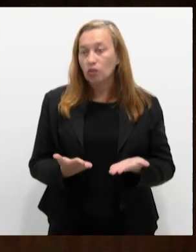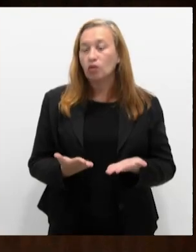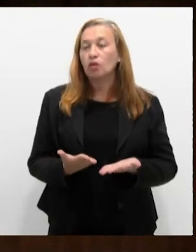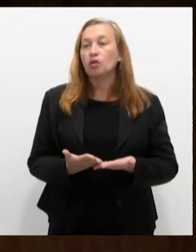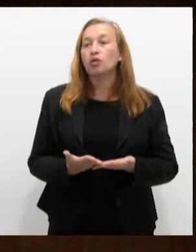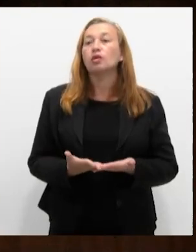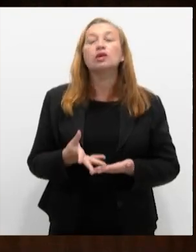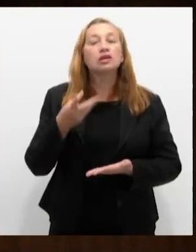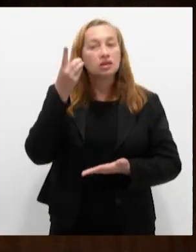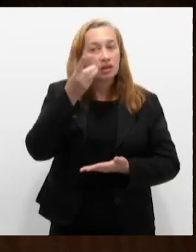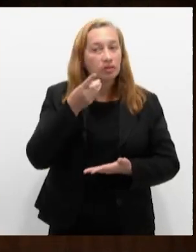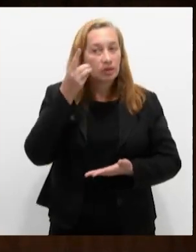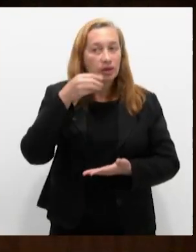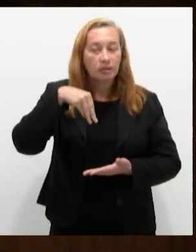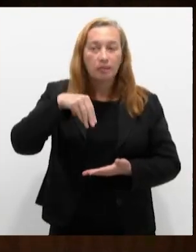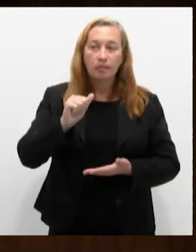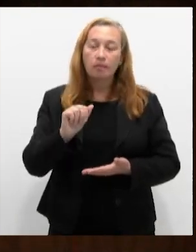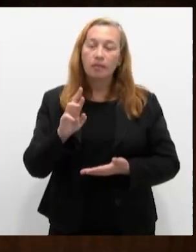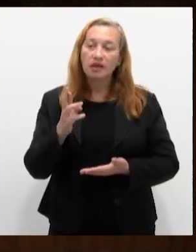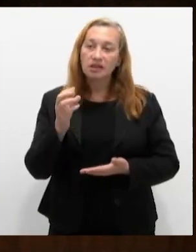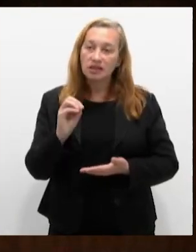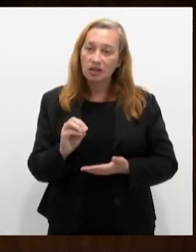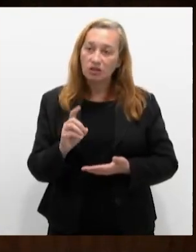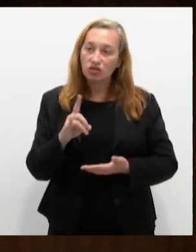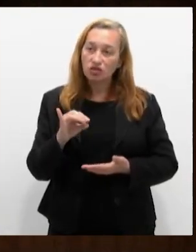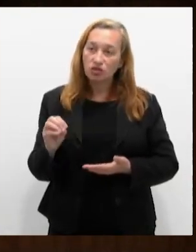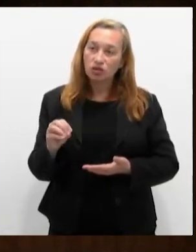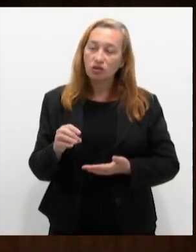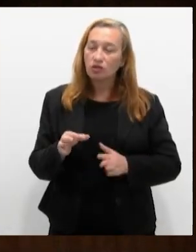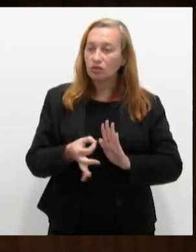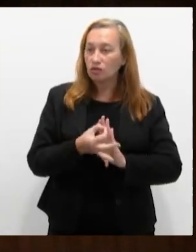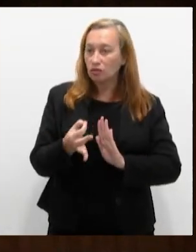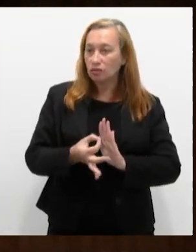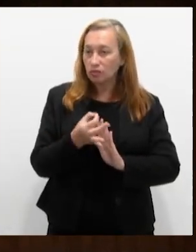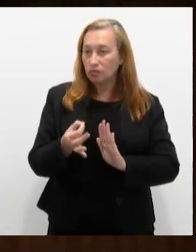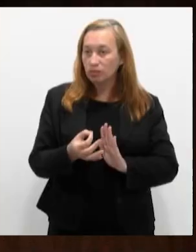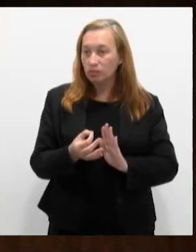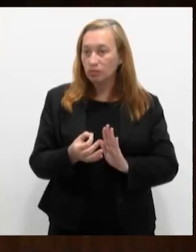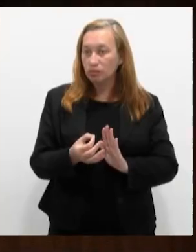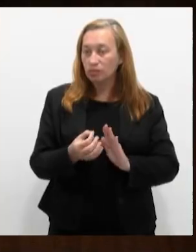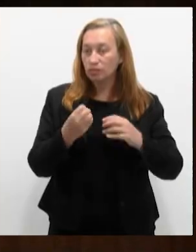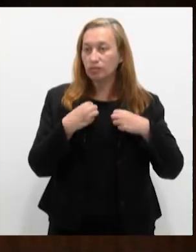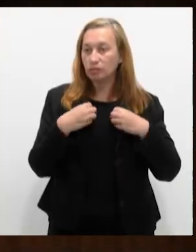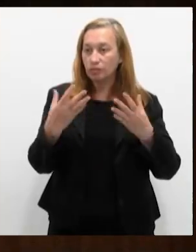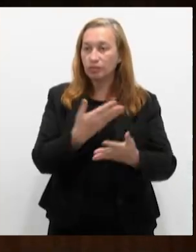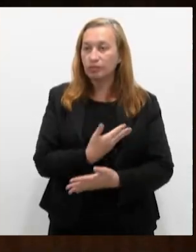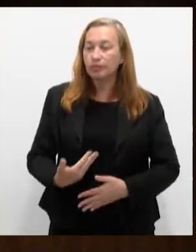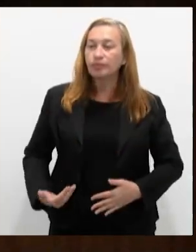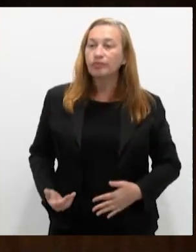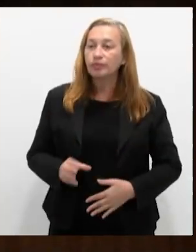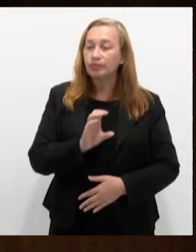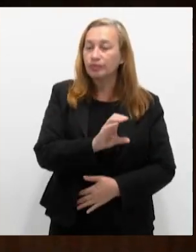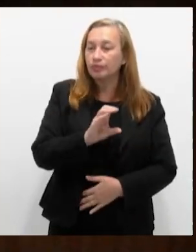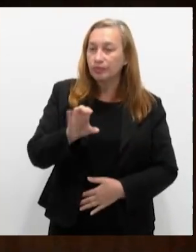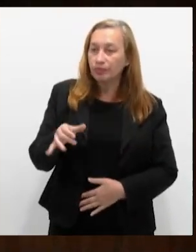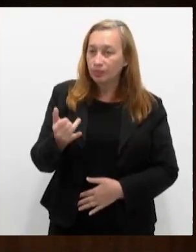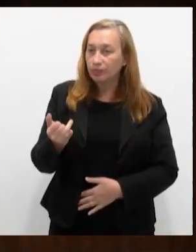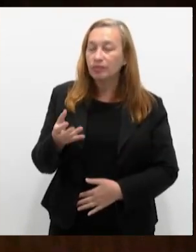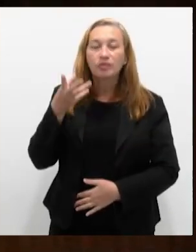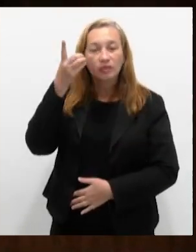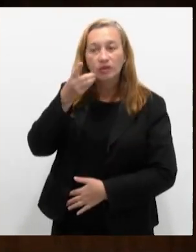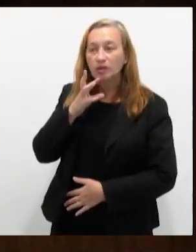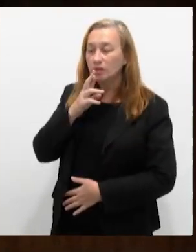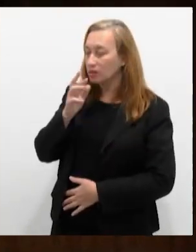deputado Marcelo Dino, aquilo que for sugestão da audiência pública, A CCJ, está aqui o